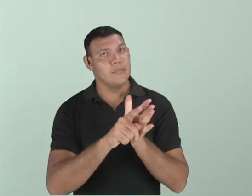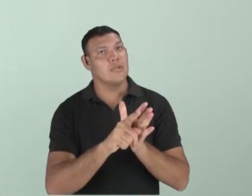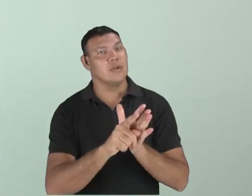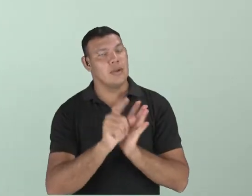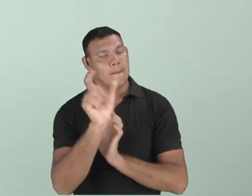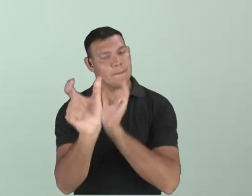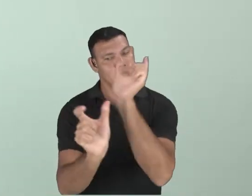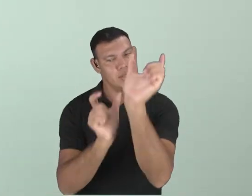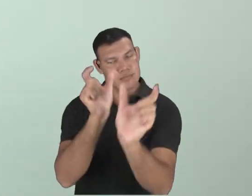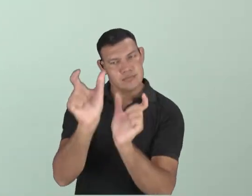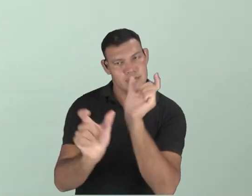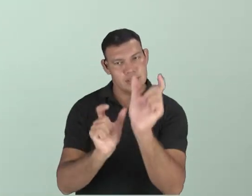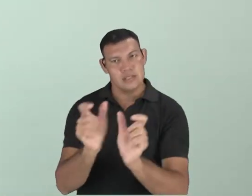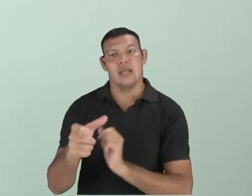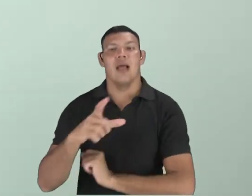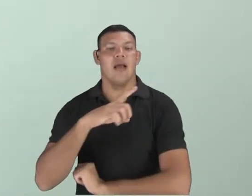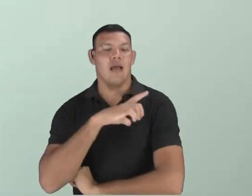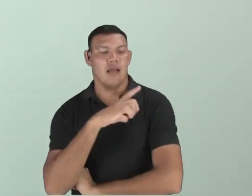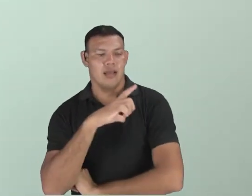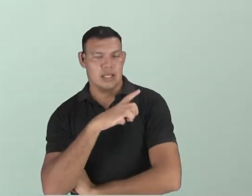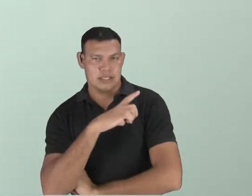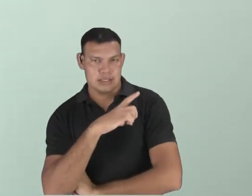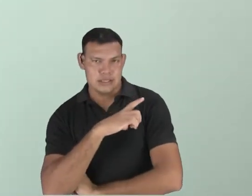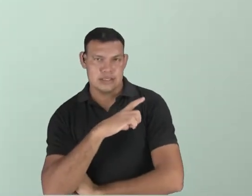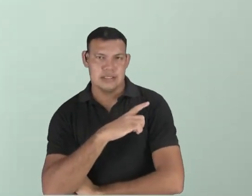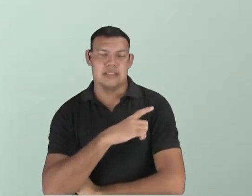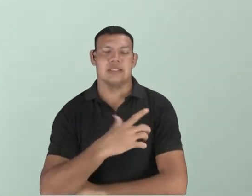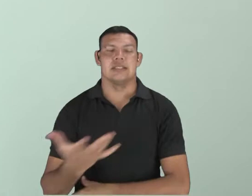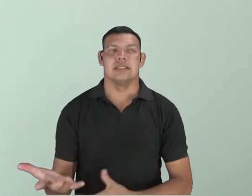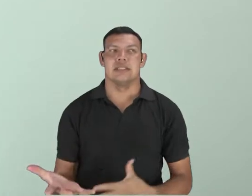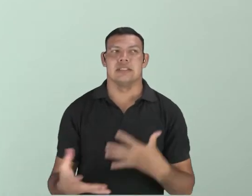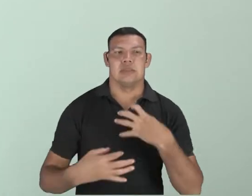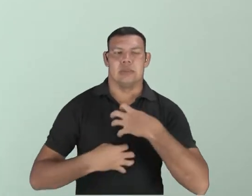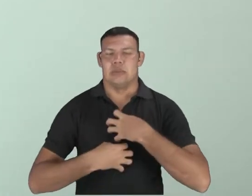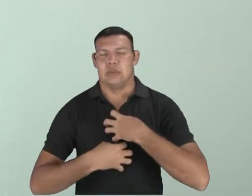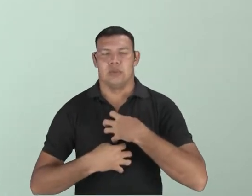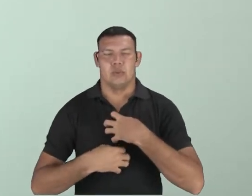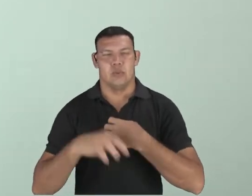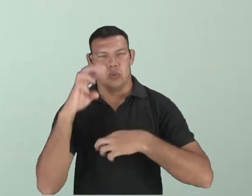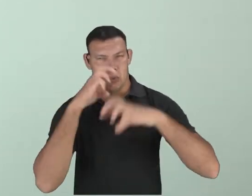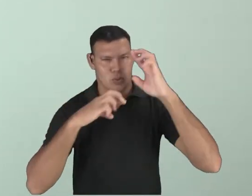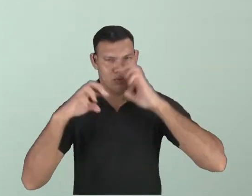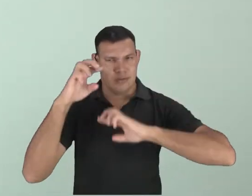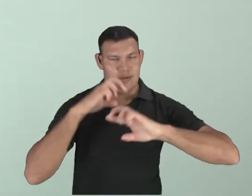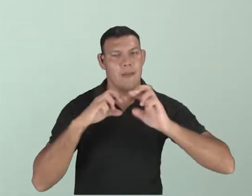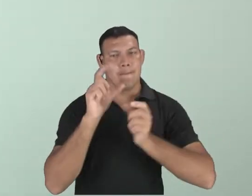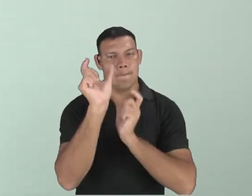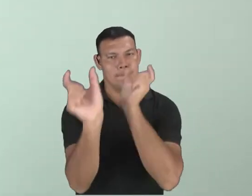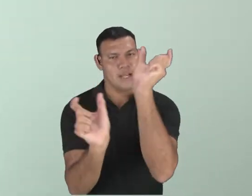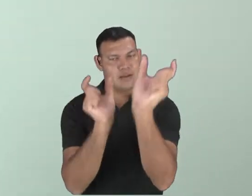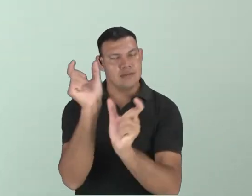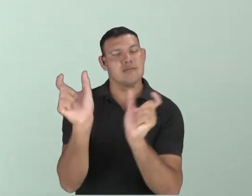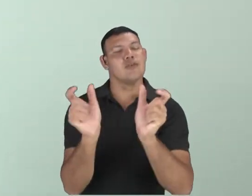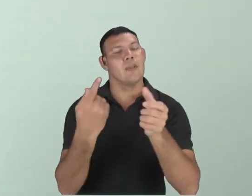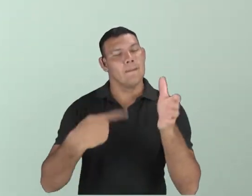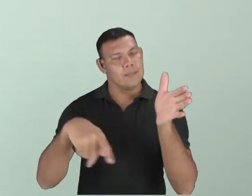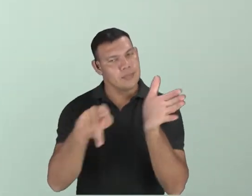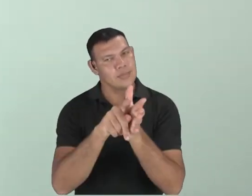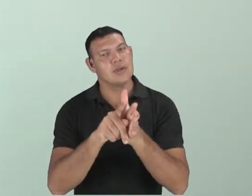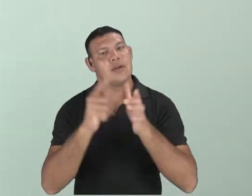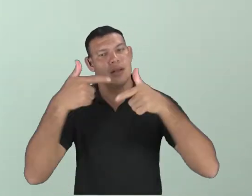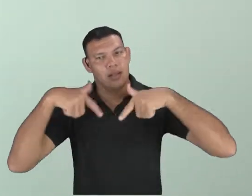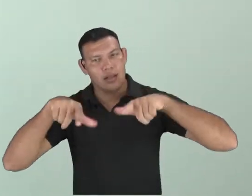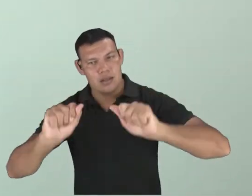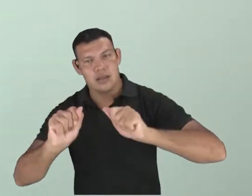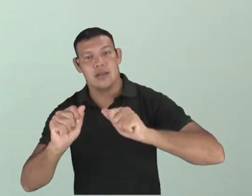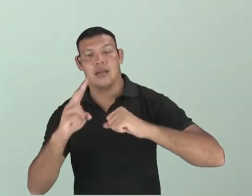vocês verificarem situações que nós estamos utilizando da palavra, nós vamos ter a linguagem verbal. Em que